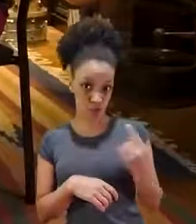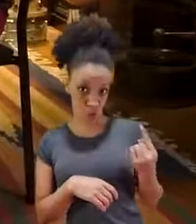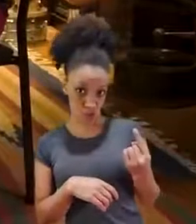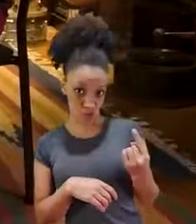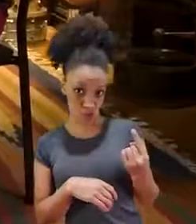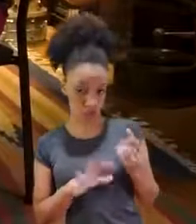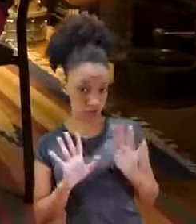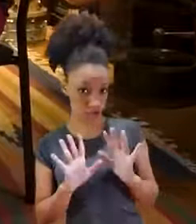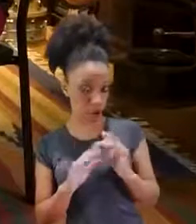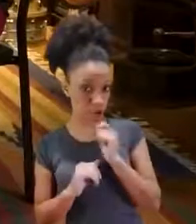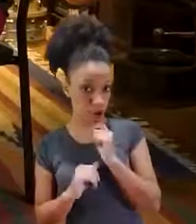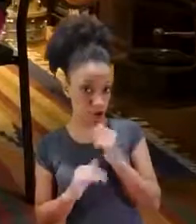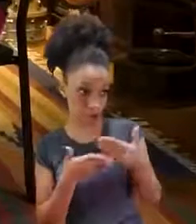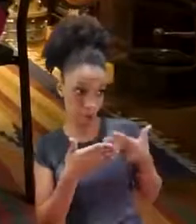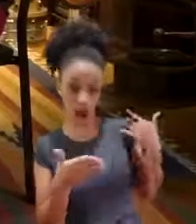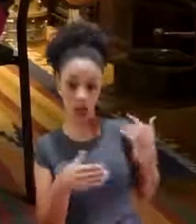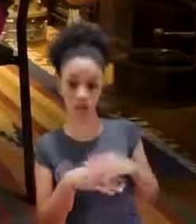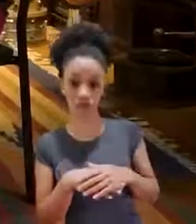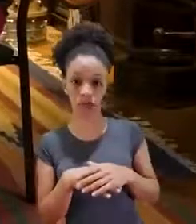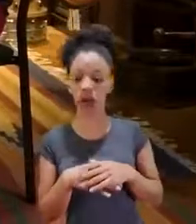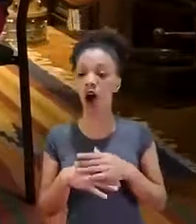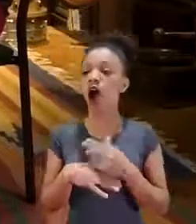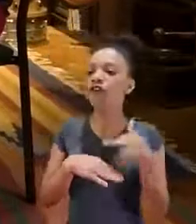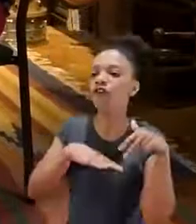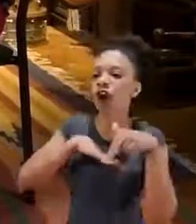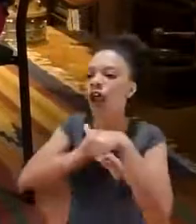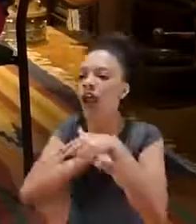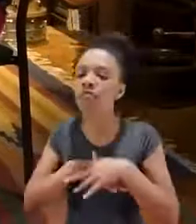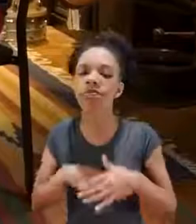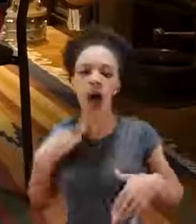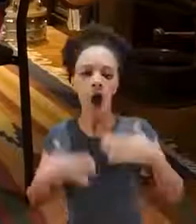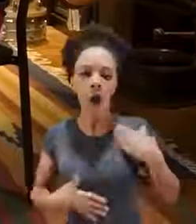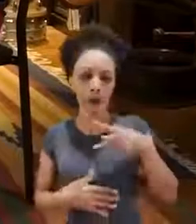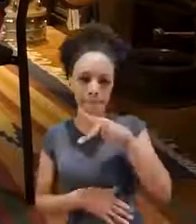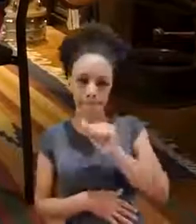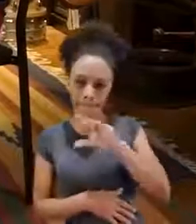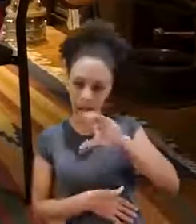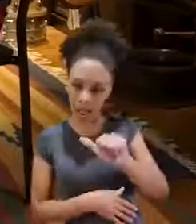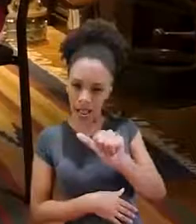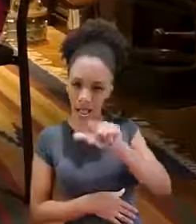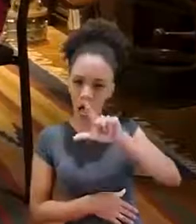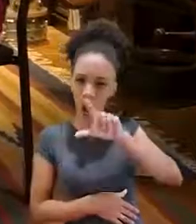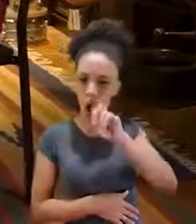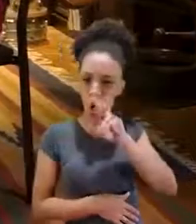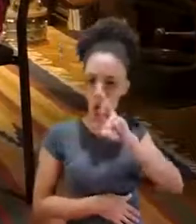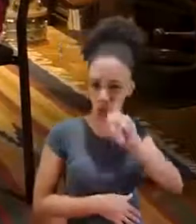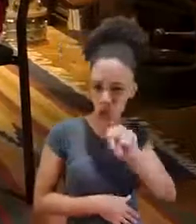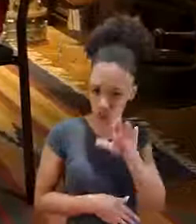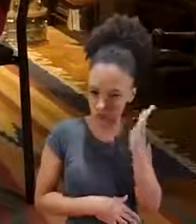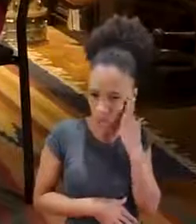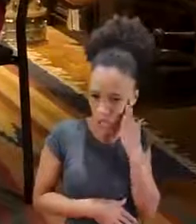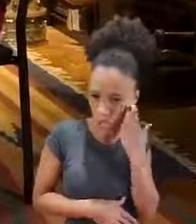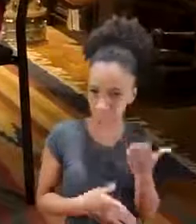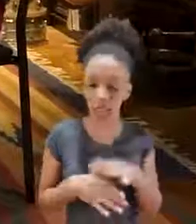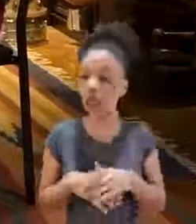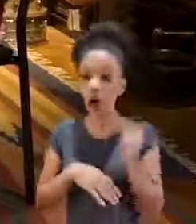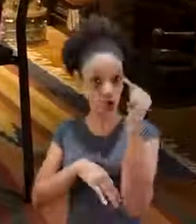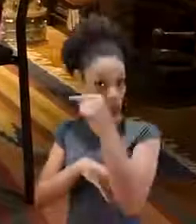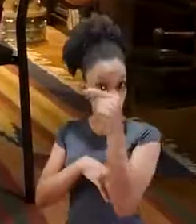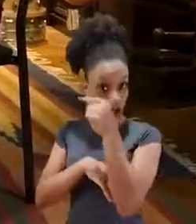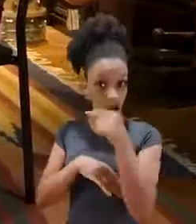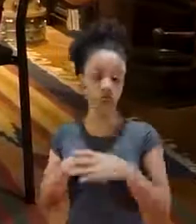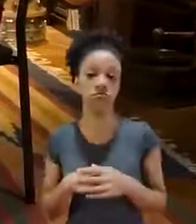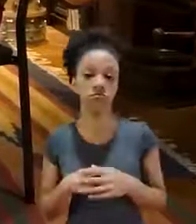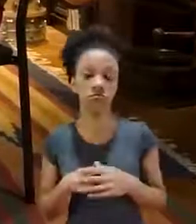2011 eu ainda se você parar agora eu chegar nas minas corroborar para calor entendeu que eu quero dizer eu tô lá e as